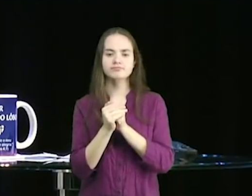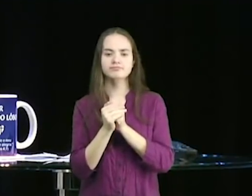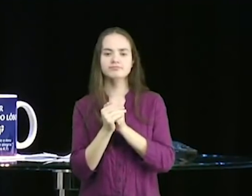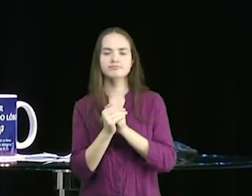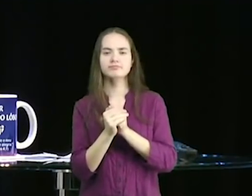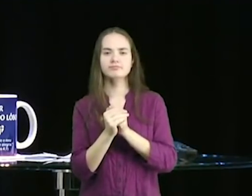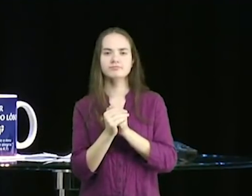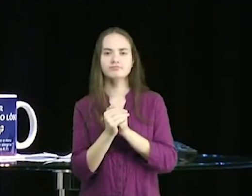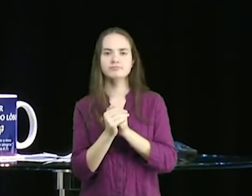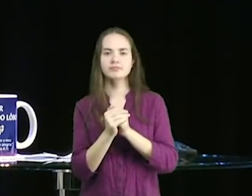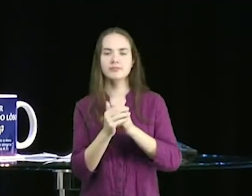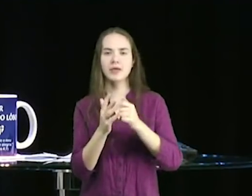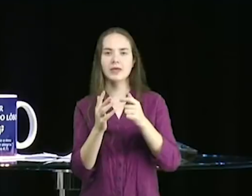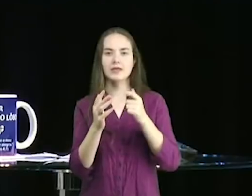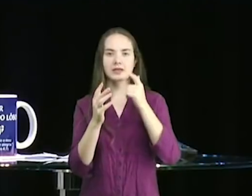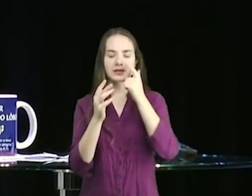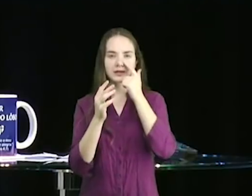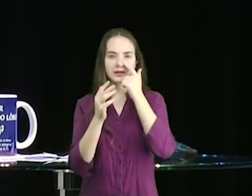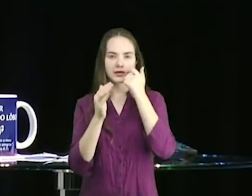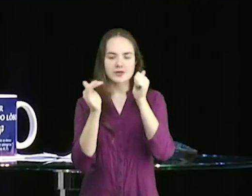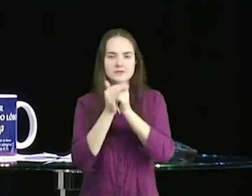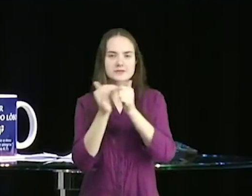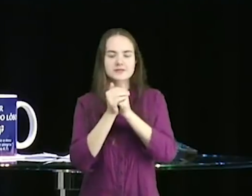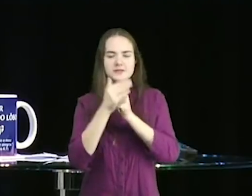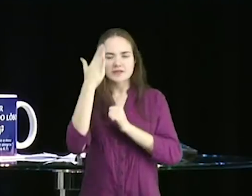bem água de salsicha. Sabe aquela oração que,